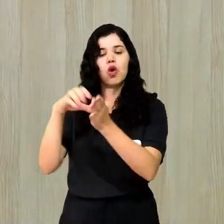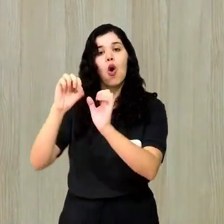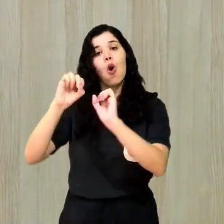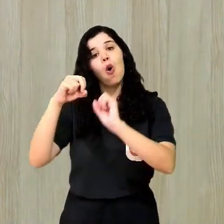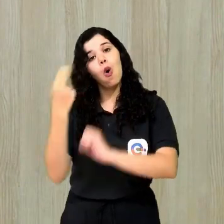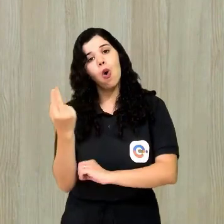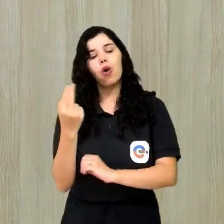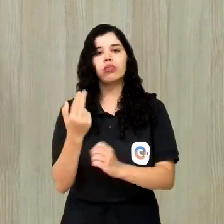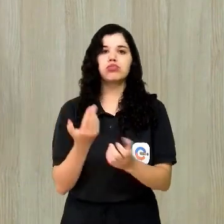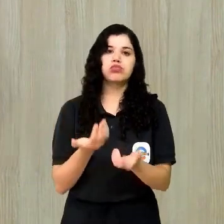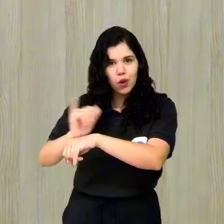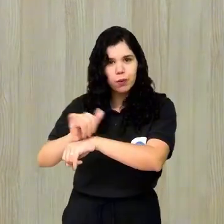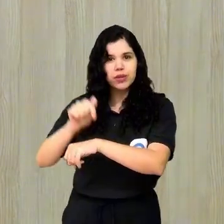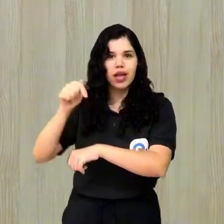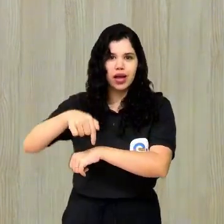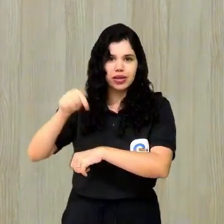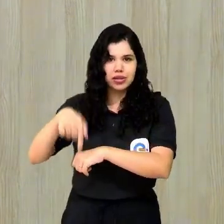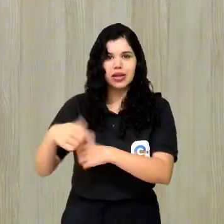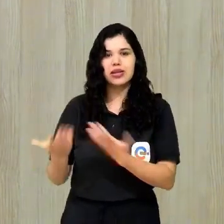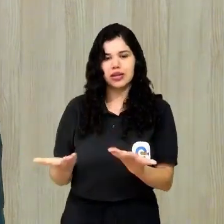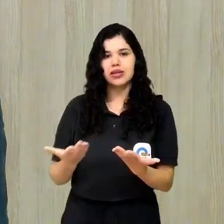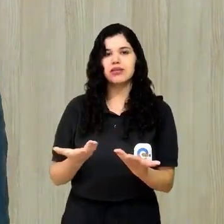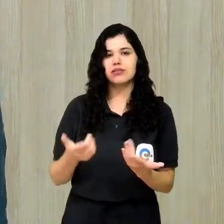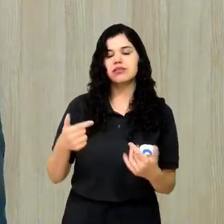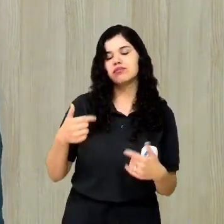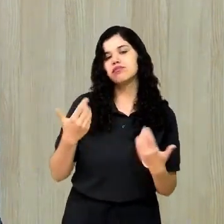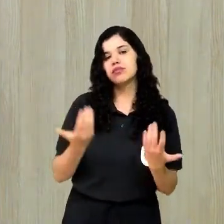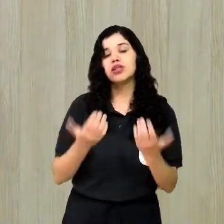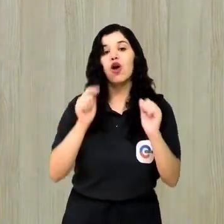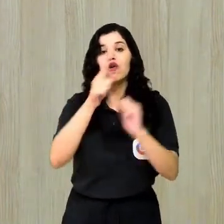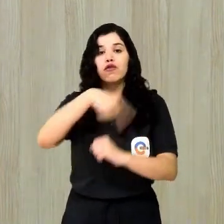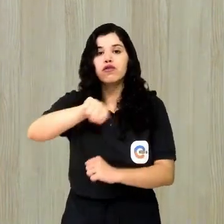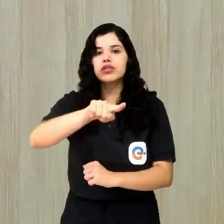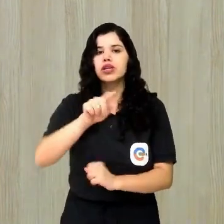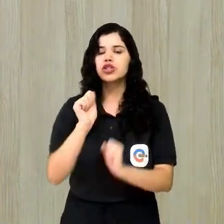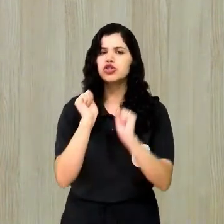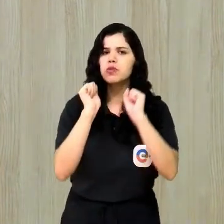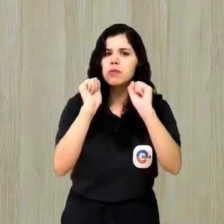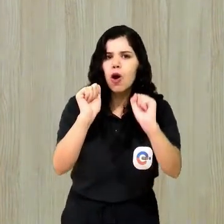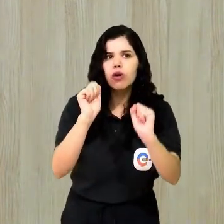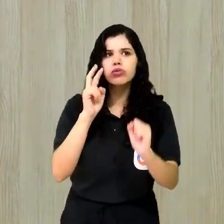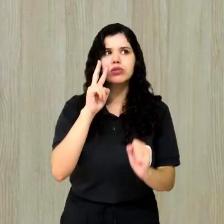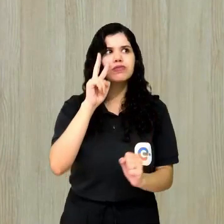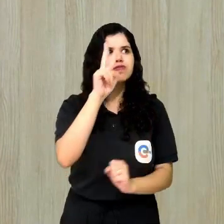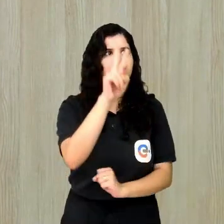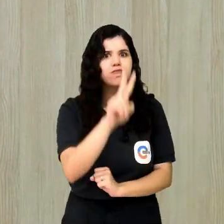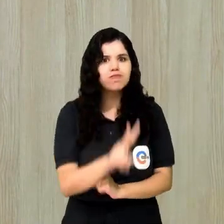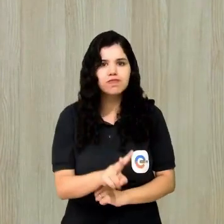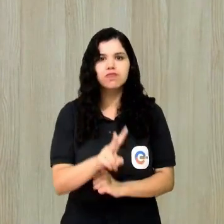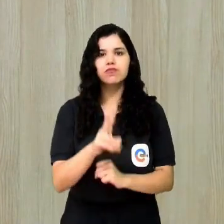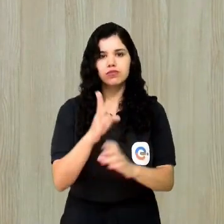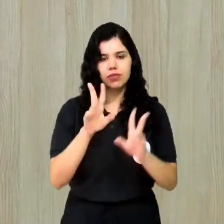assistir outras videoaulas aqui na plataforma, que vocês vão ver mais questões